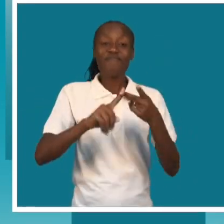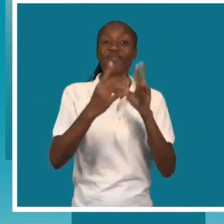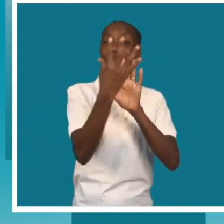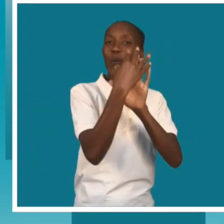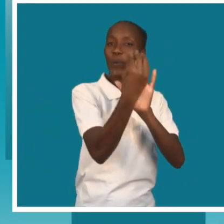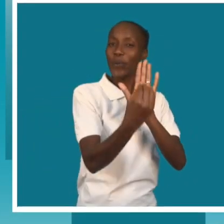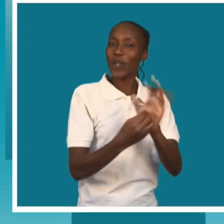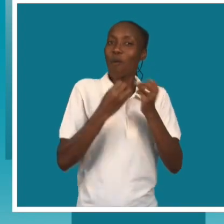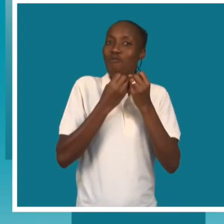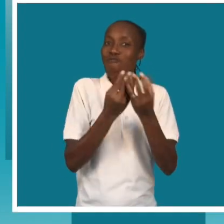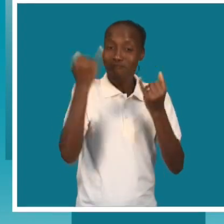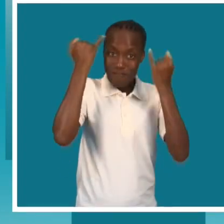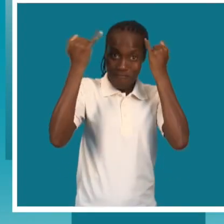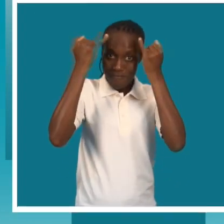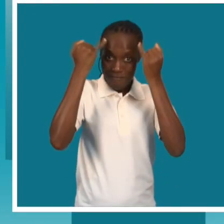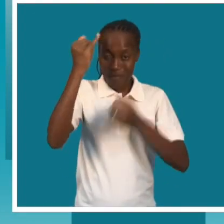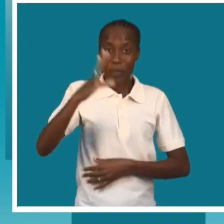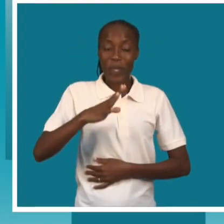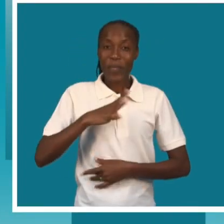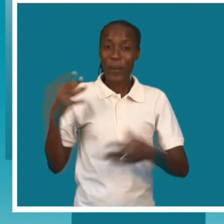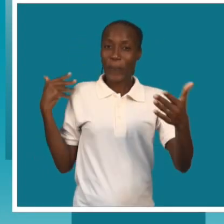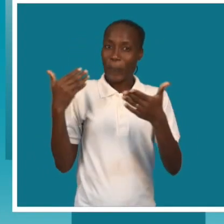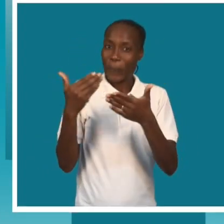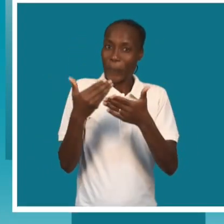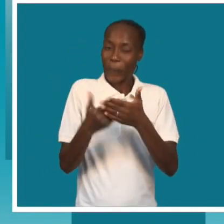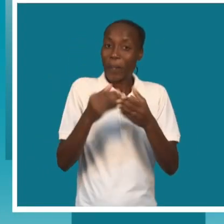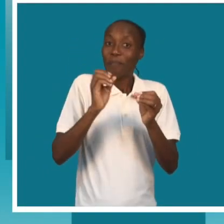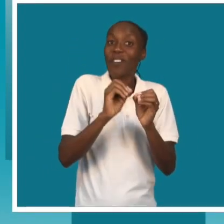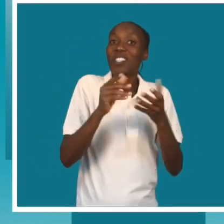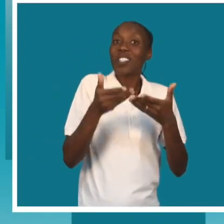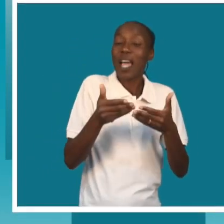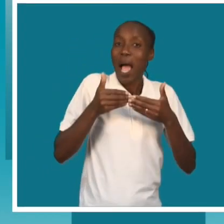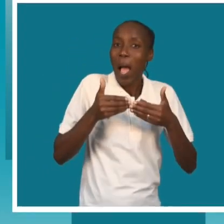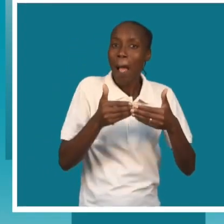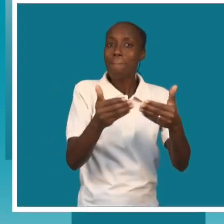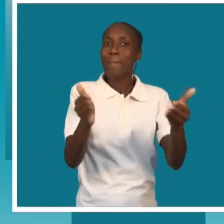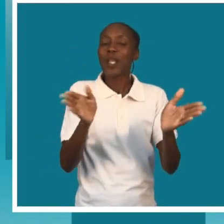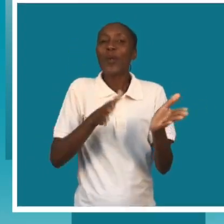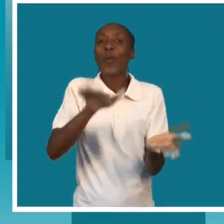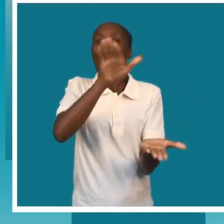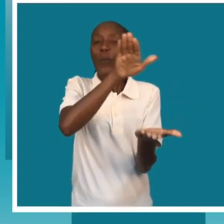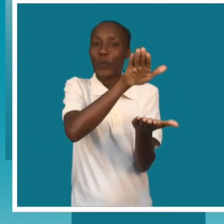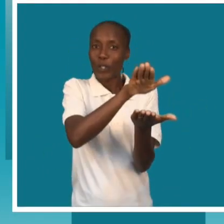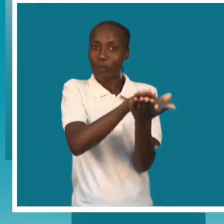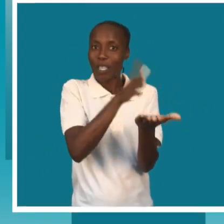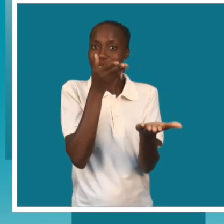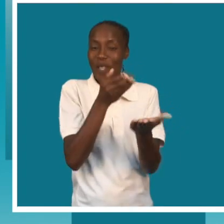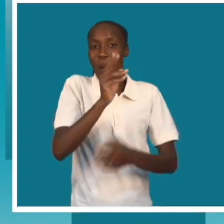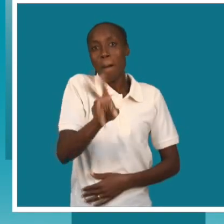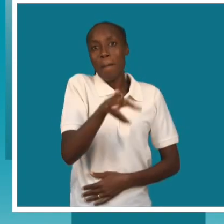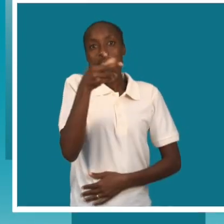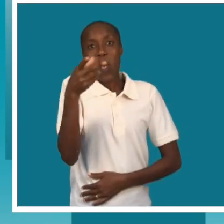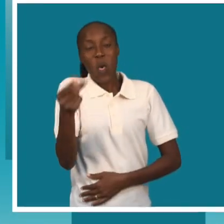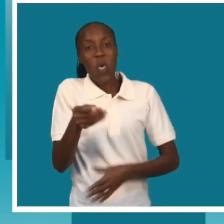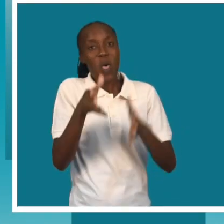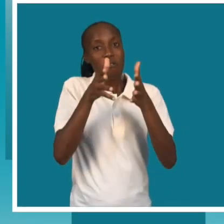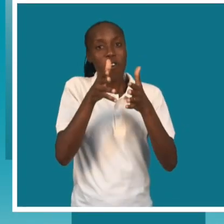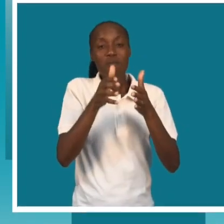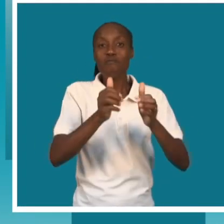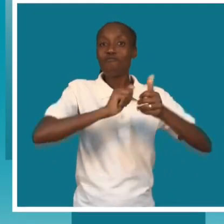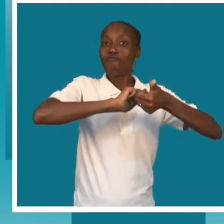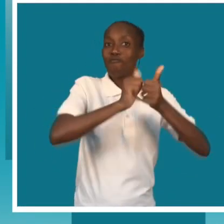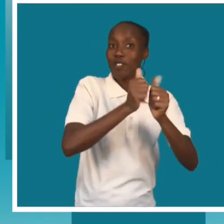resultado de muitas opiniões que surgiram nos últimos anos, no sentido de abrir mais espaço para outras modalidades e até para a